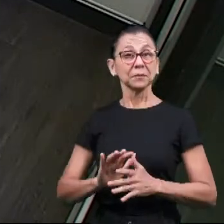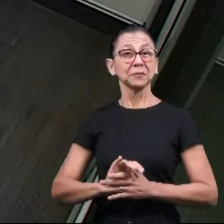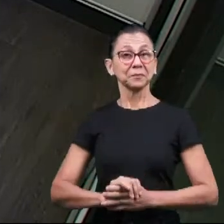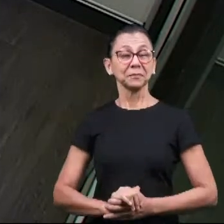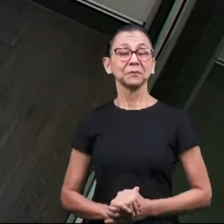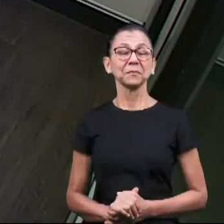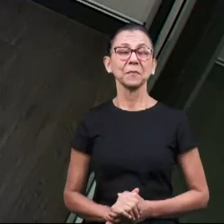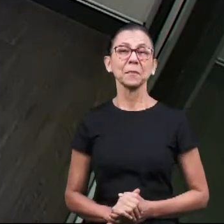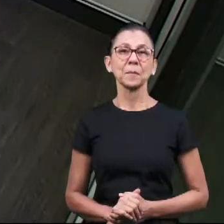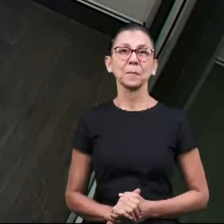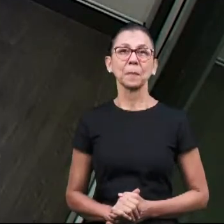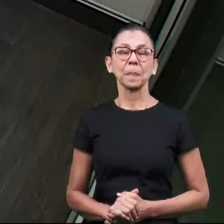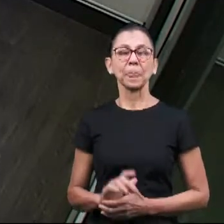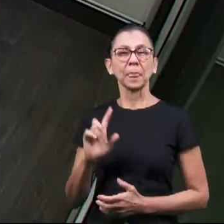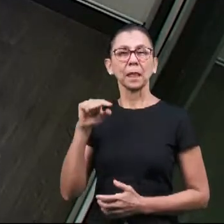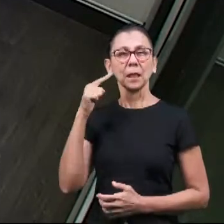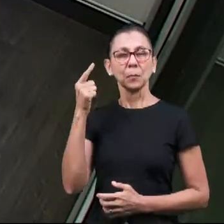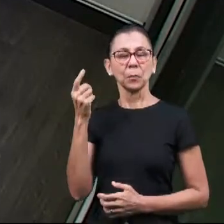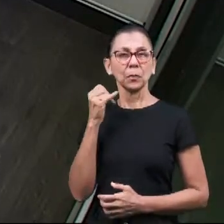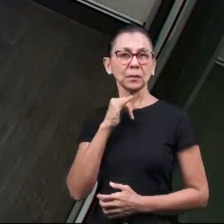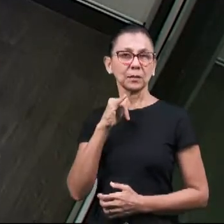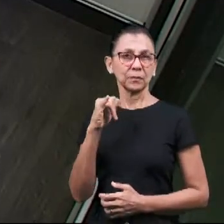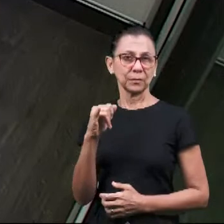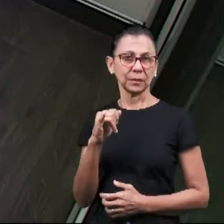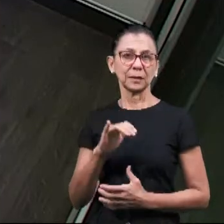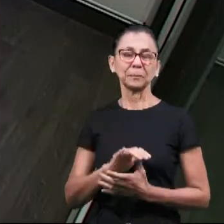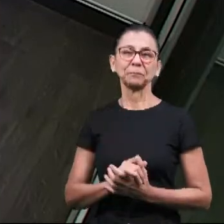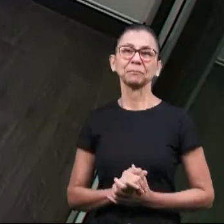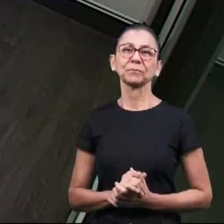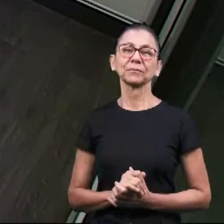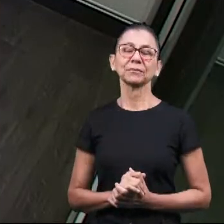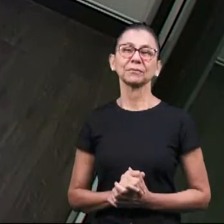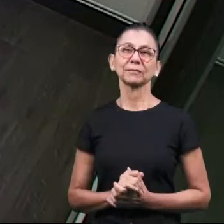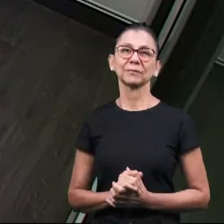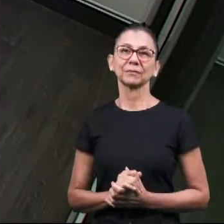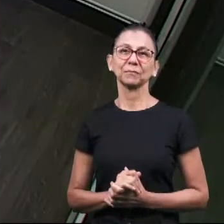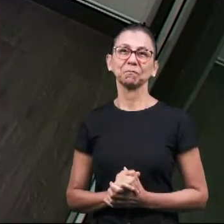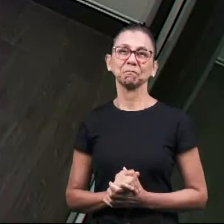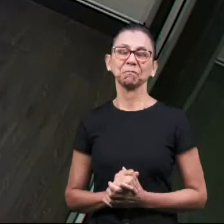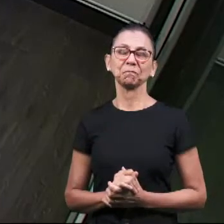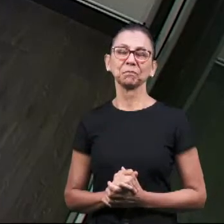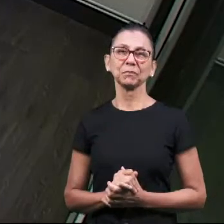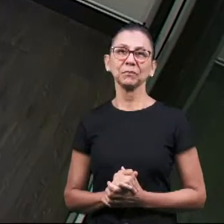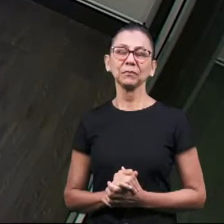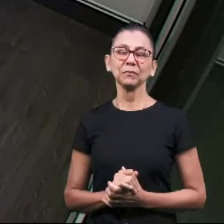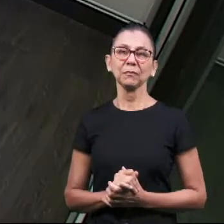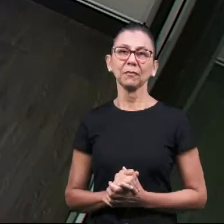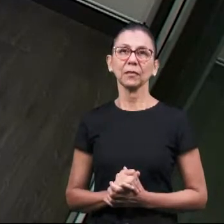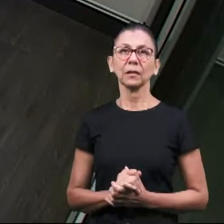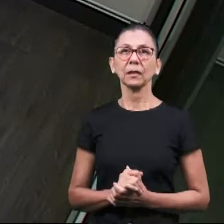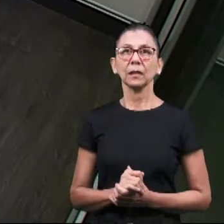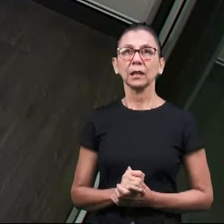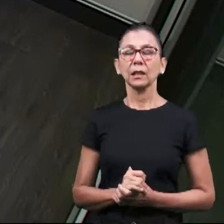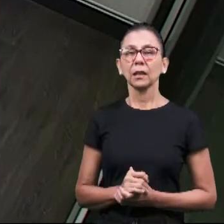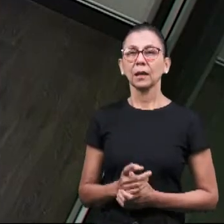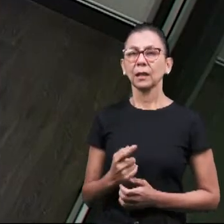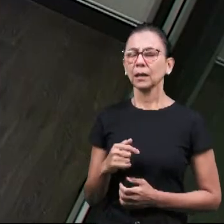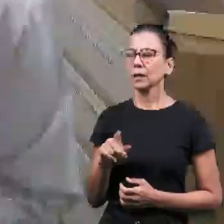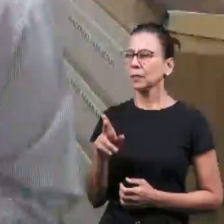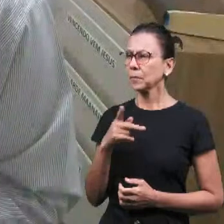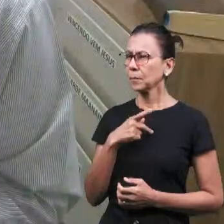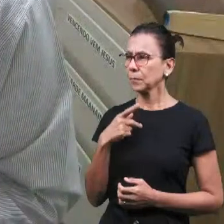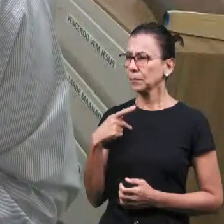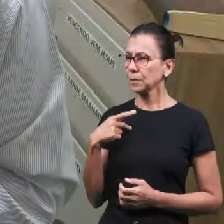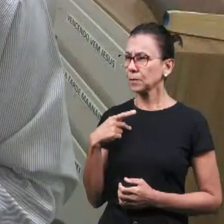e que ele vai contar pra gente daqui a pouquinho. Mas antes, deixa eu conhecer um pouco mais do pastor Manuel Bento. Pastor,